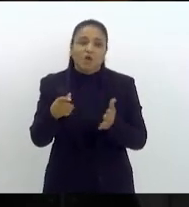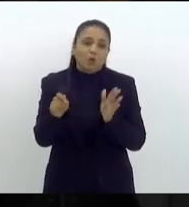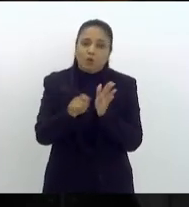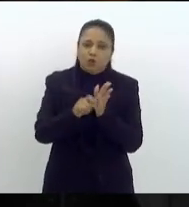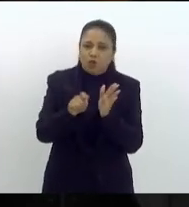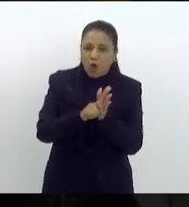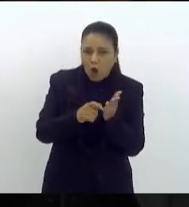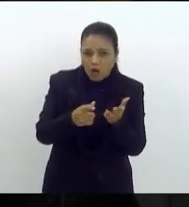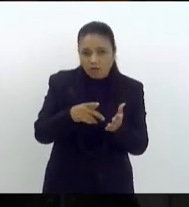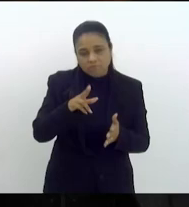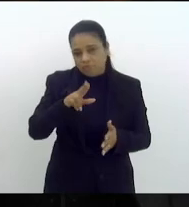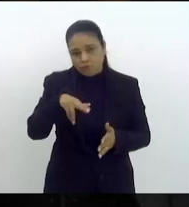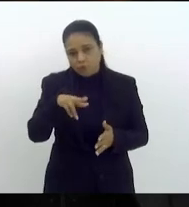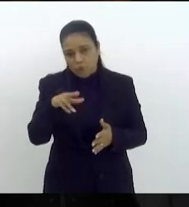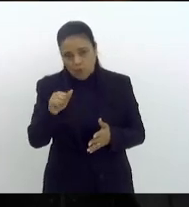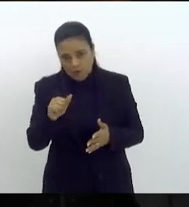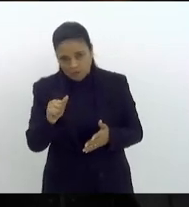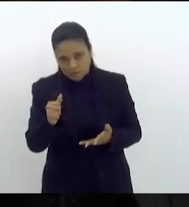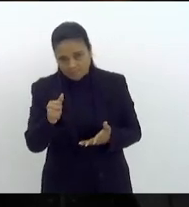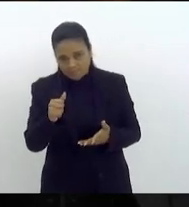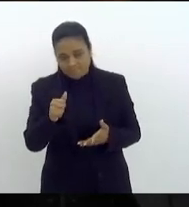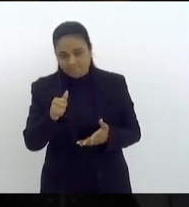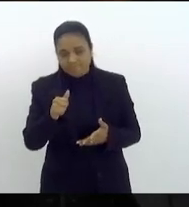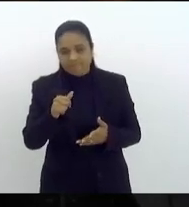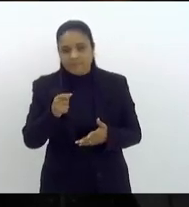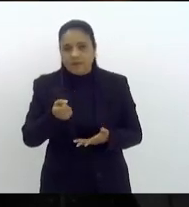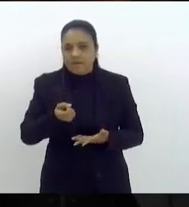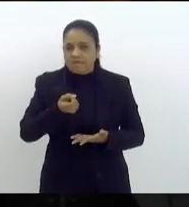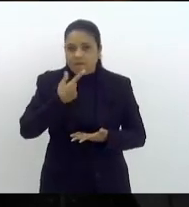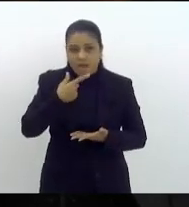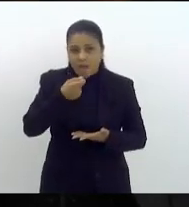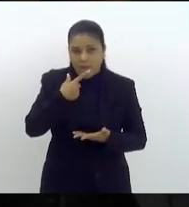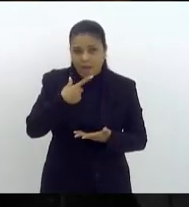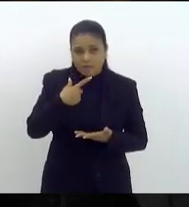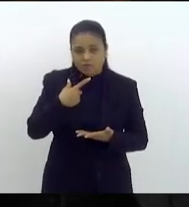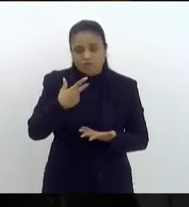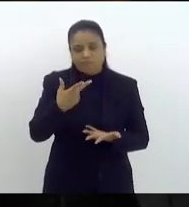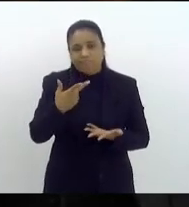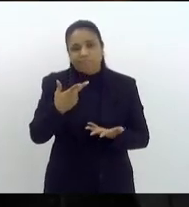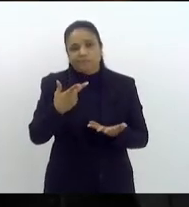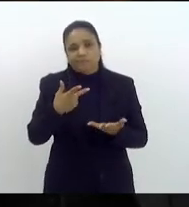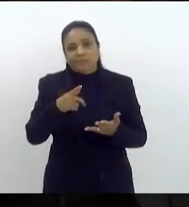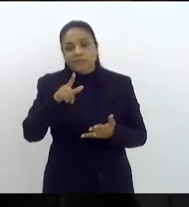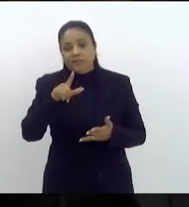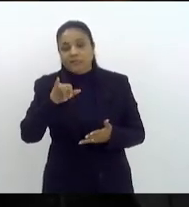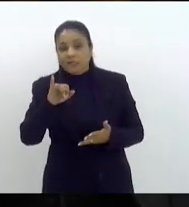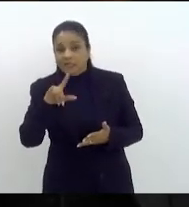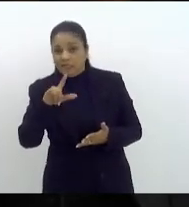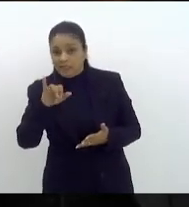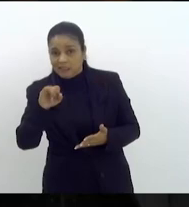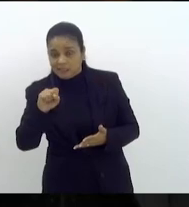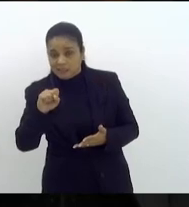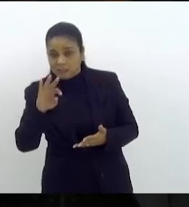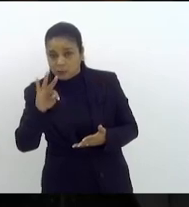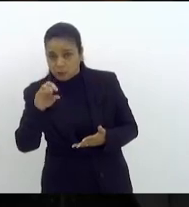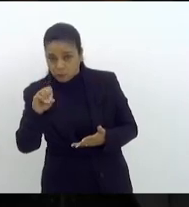mas sou um amante da ciência e acredito na medicina